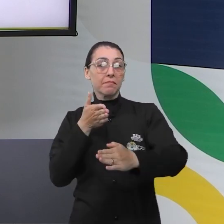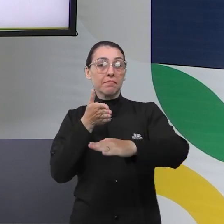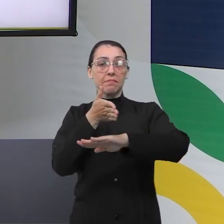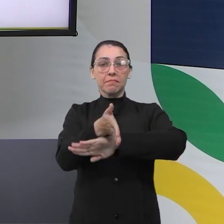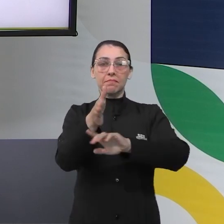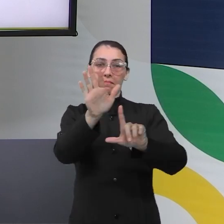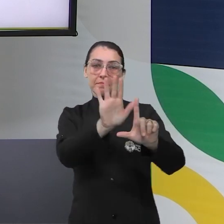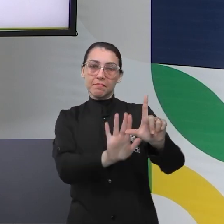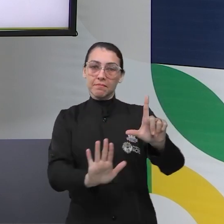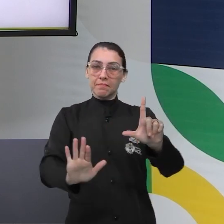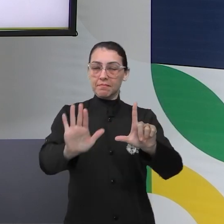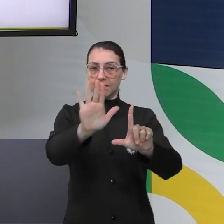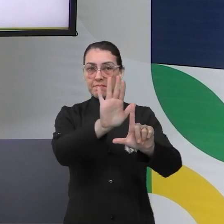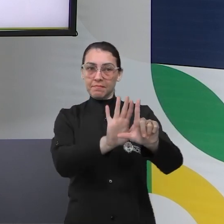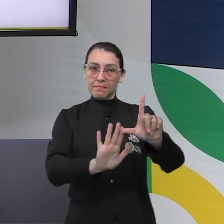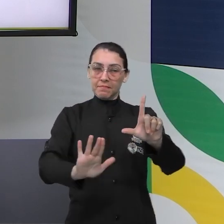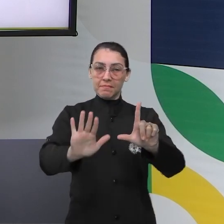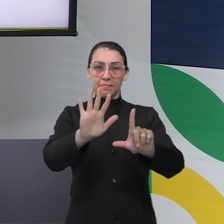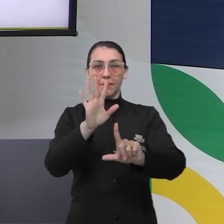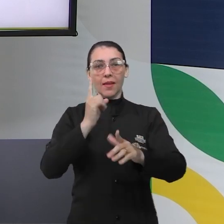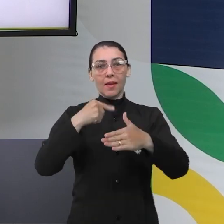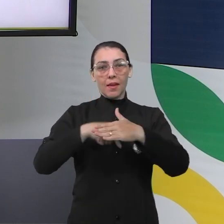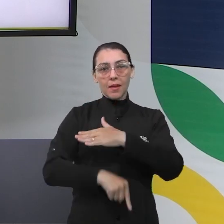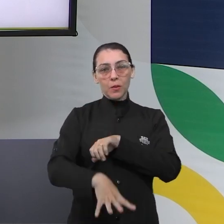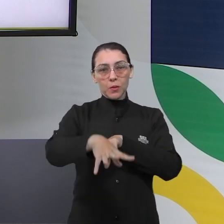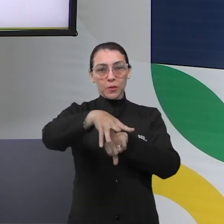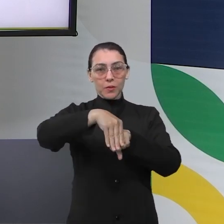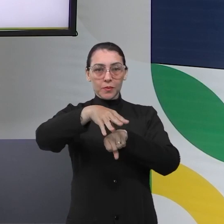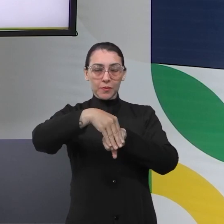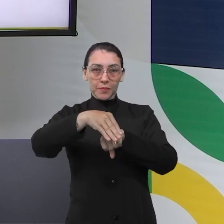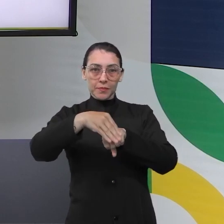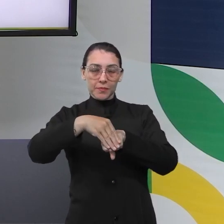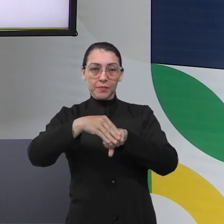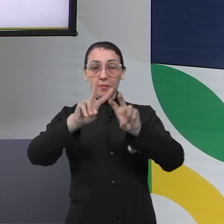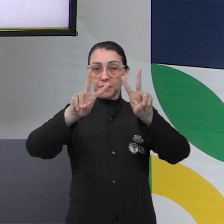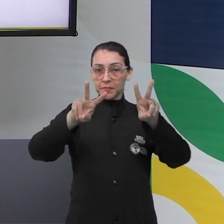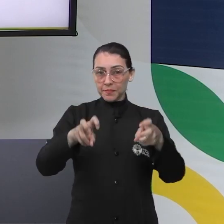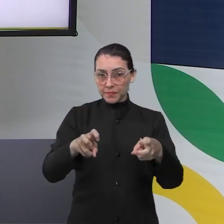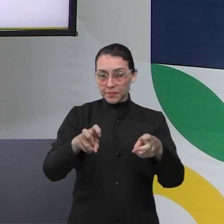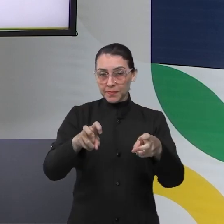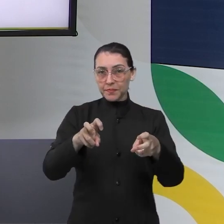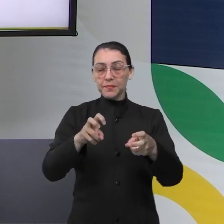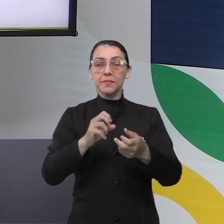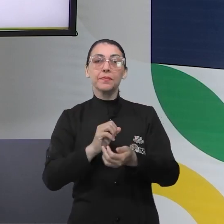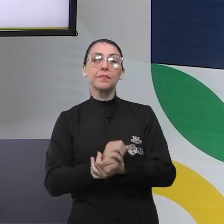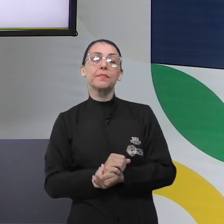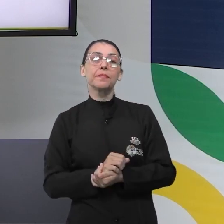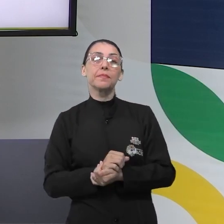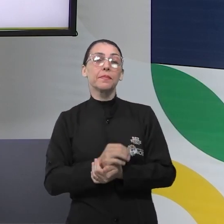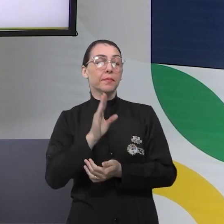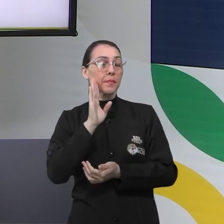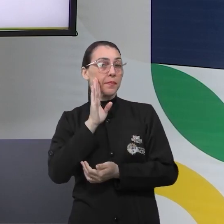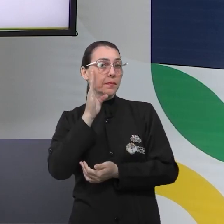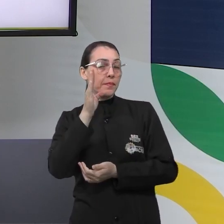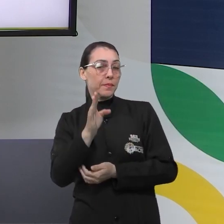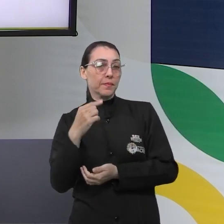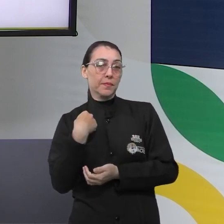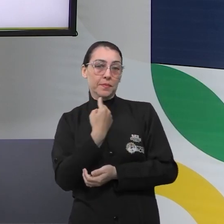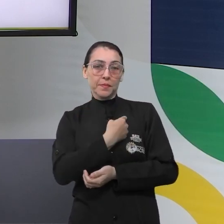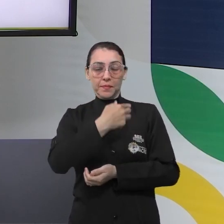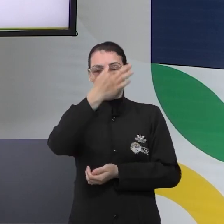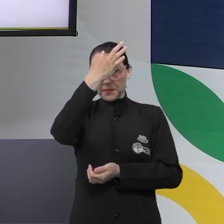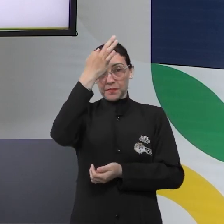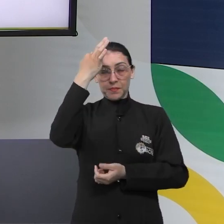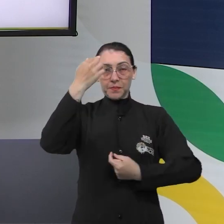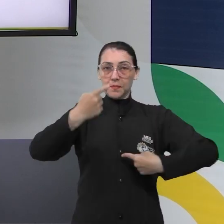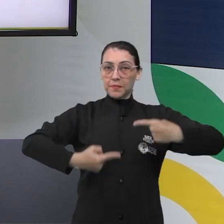visitar a plataforma para um aprofundamento ainda maior dessa forma de conhecimento, principalmente da nossa